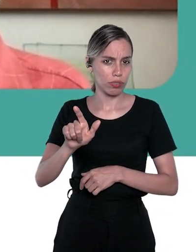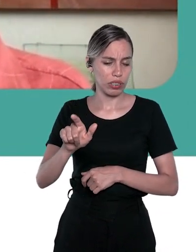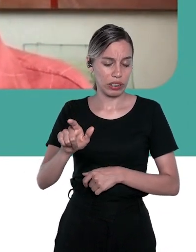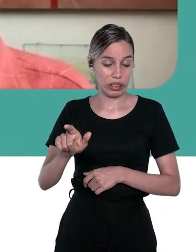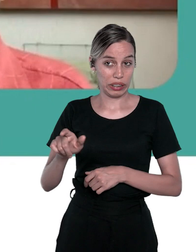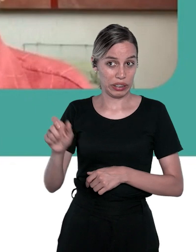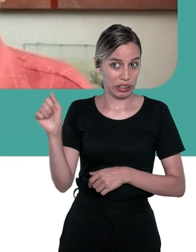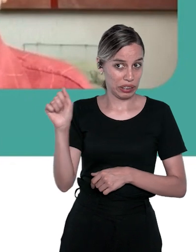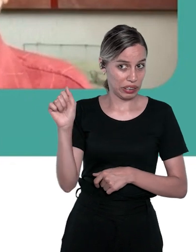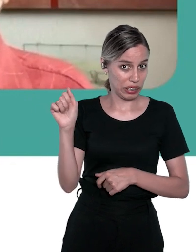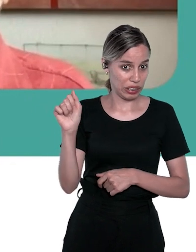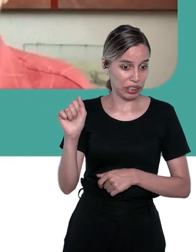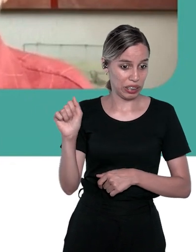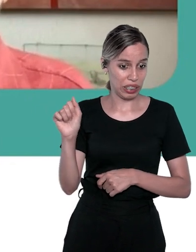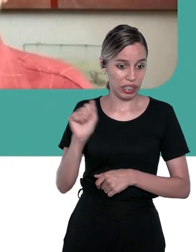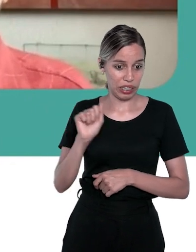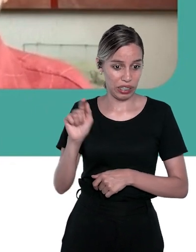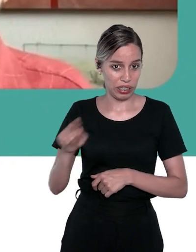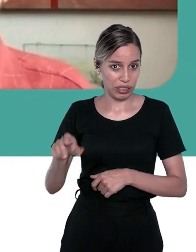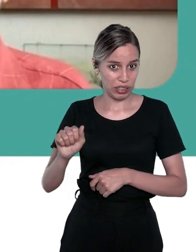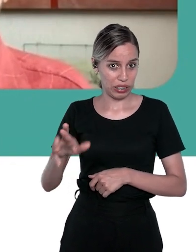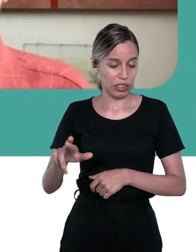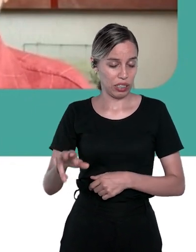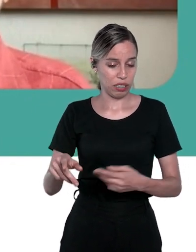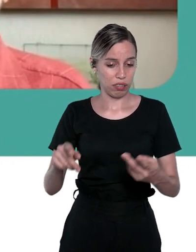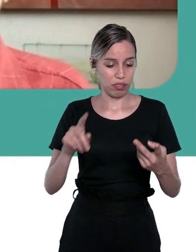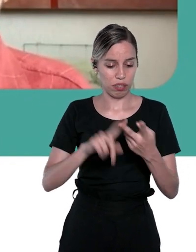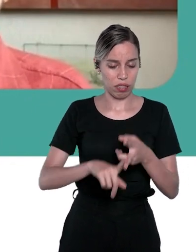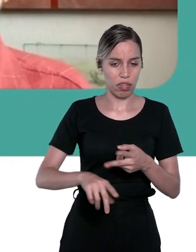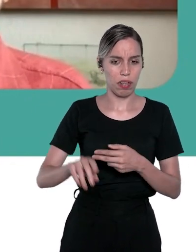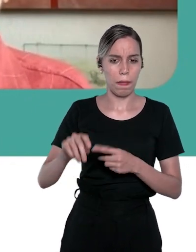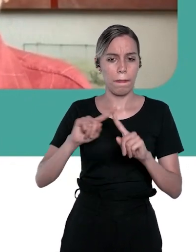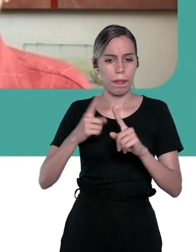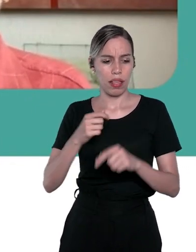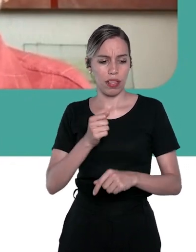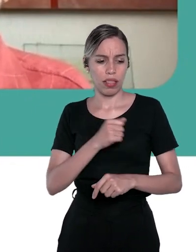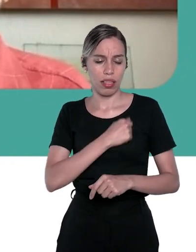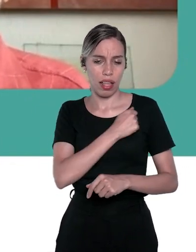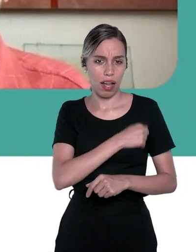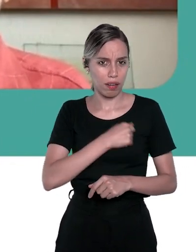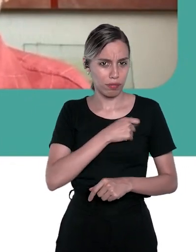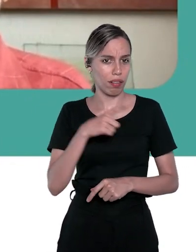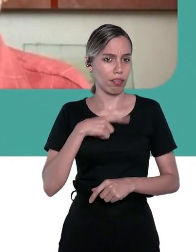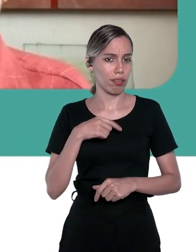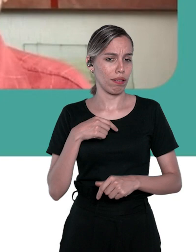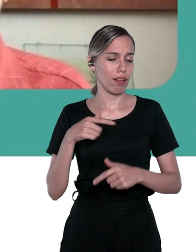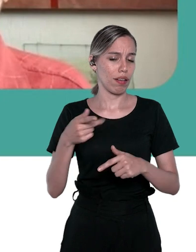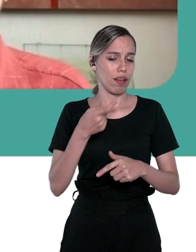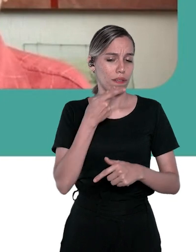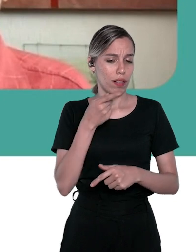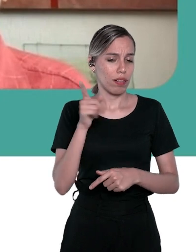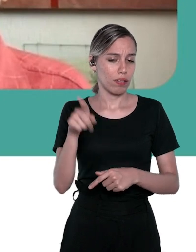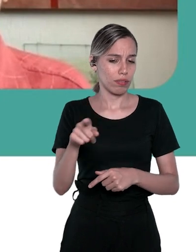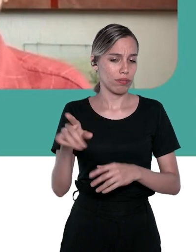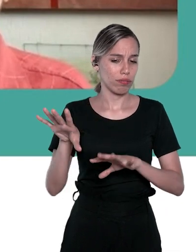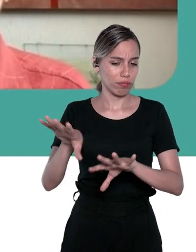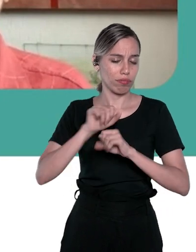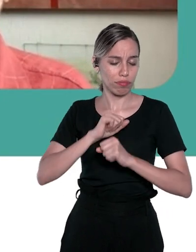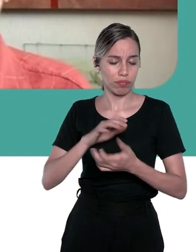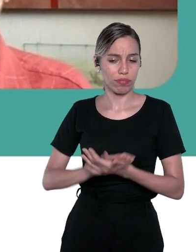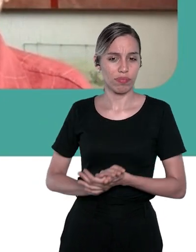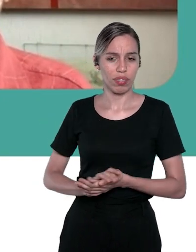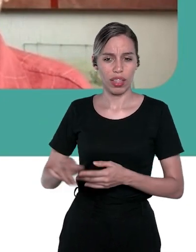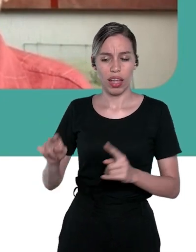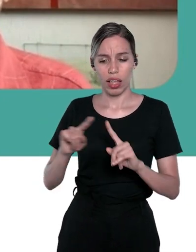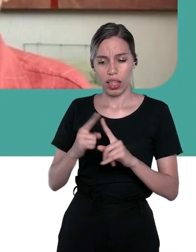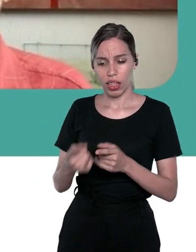é que leva fama. Bares, bares, bares, bares. A vida na dupla mão, faróis se